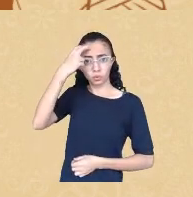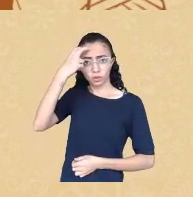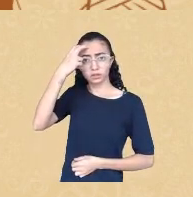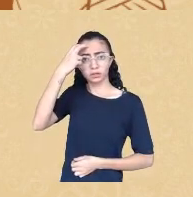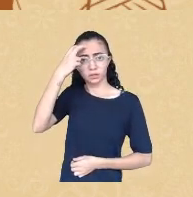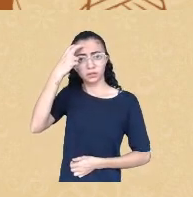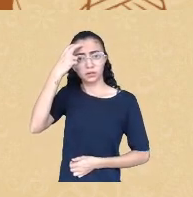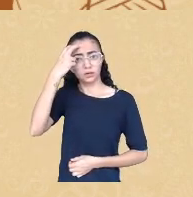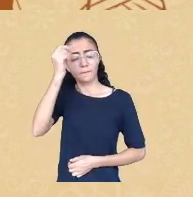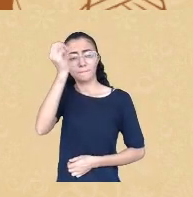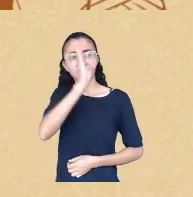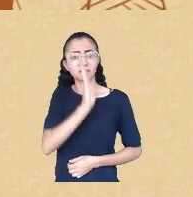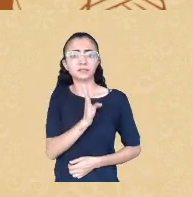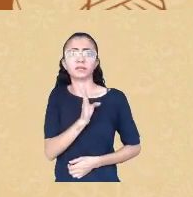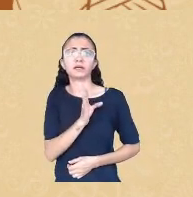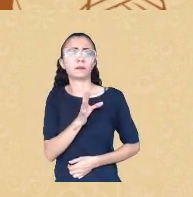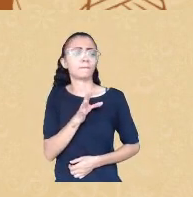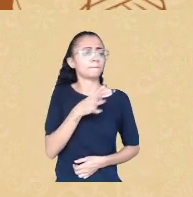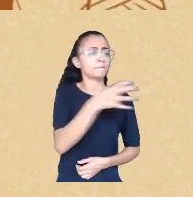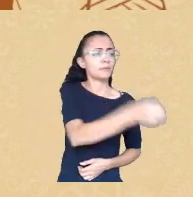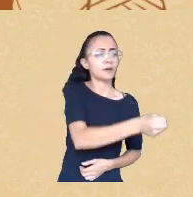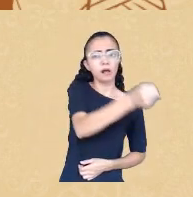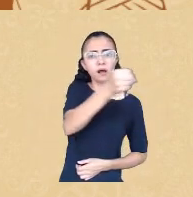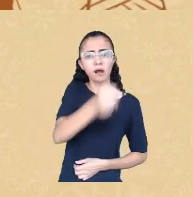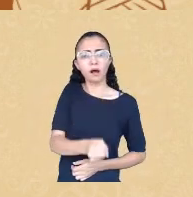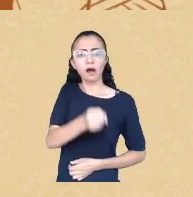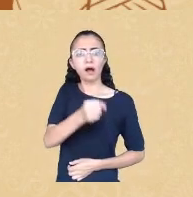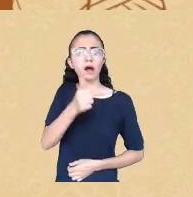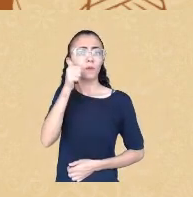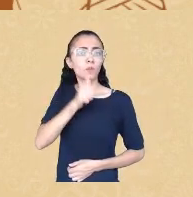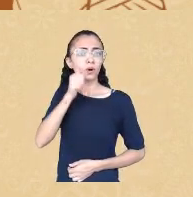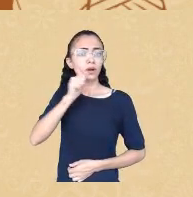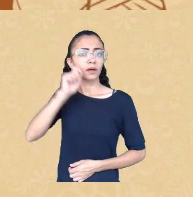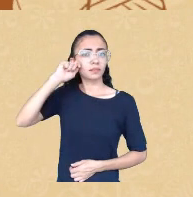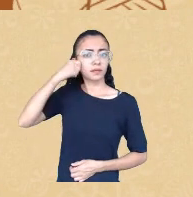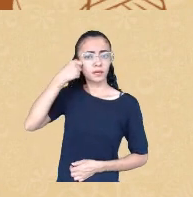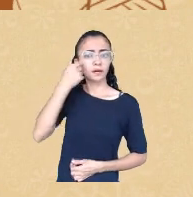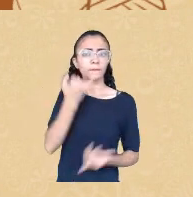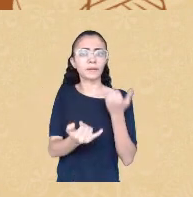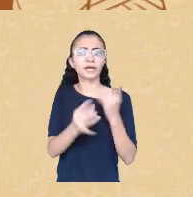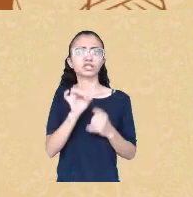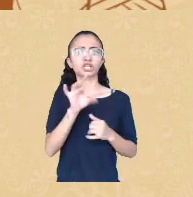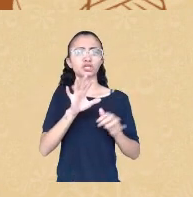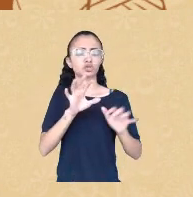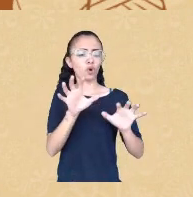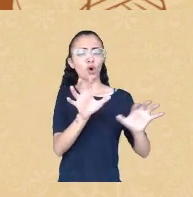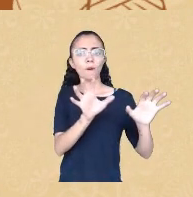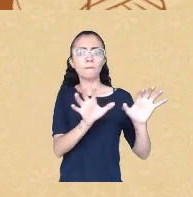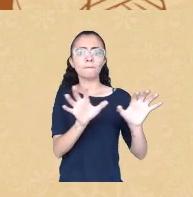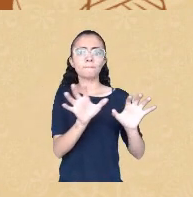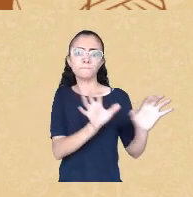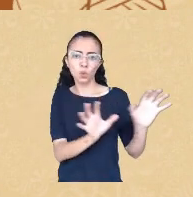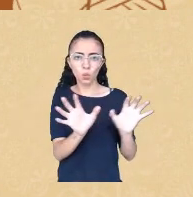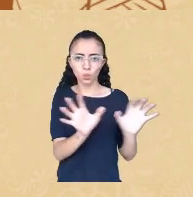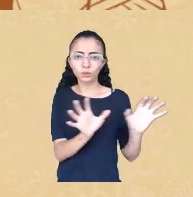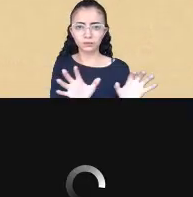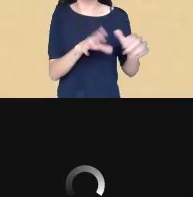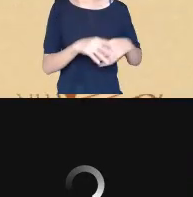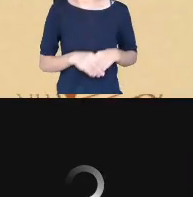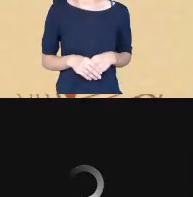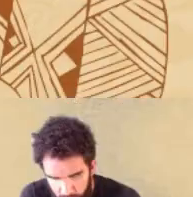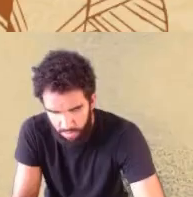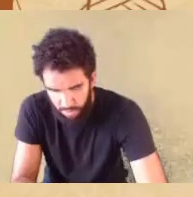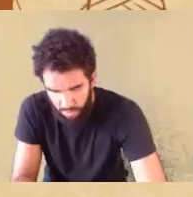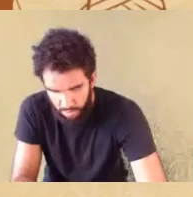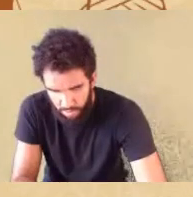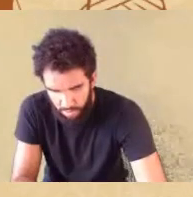negra é como uma bunda, e não como um ser integral, pensante, né? Não só o corpo todo, mas uma parte desse corpo,